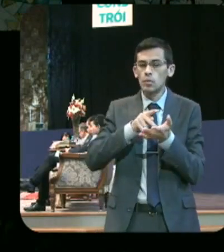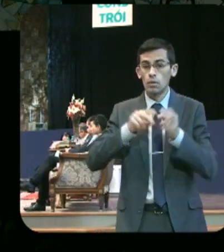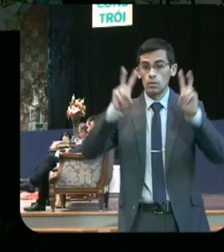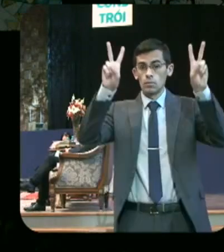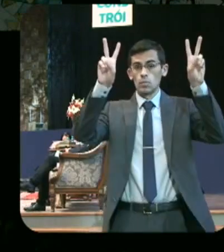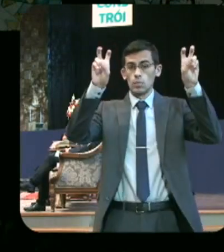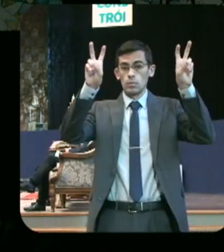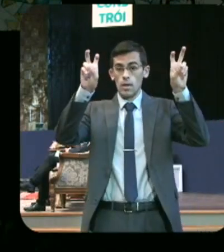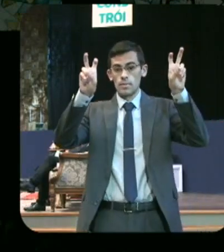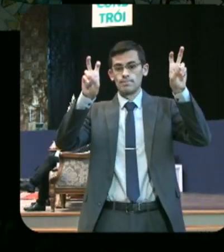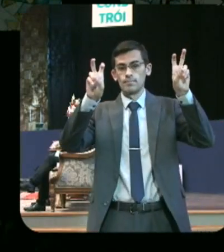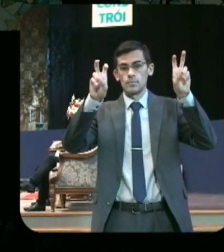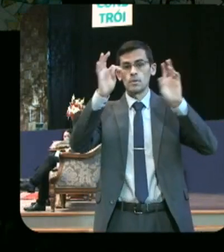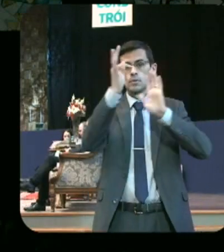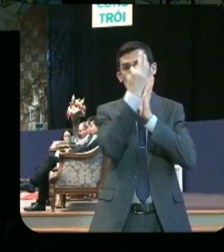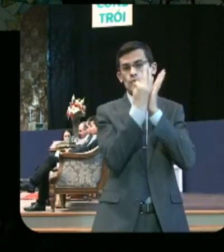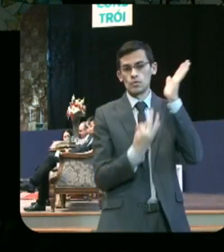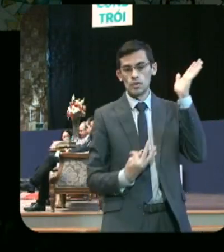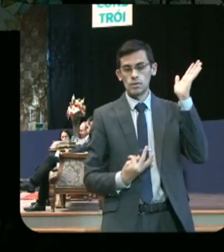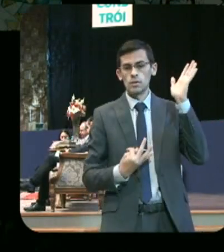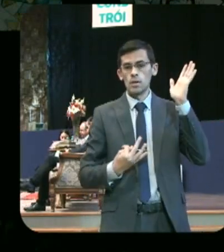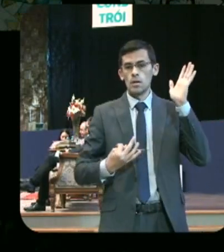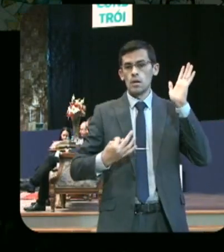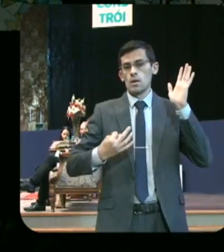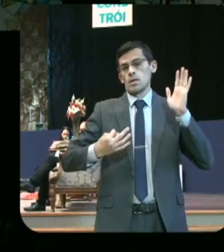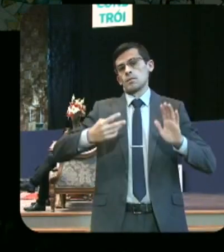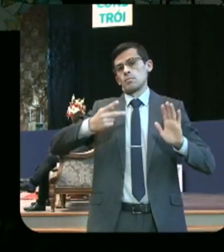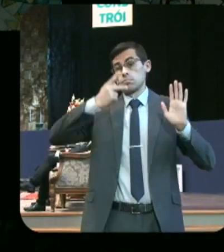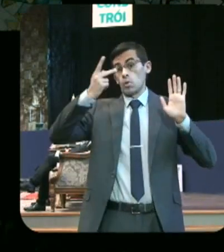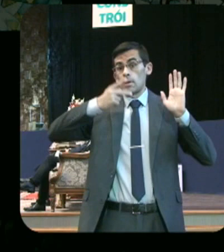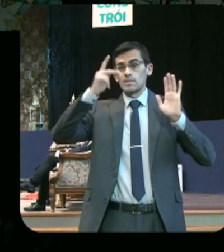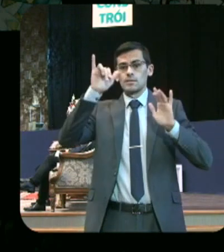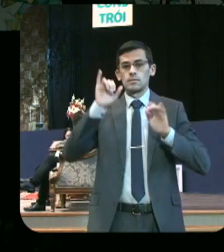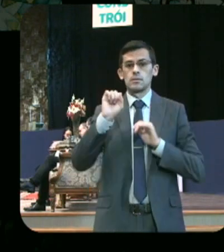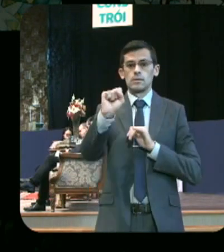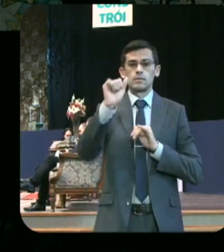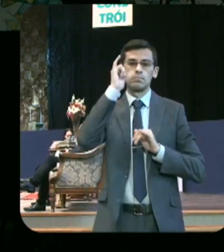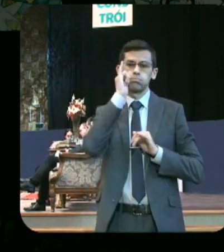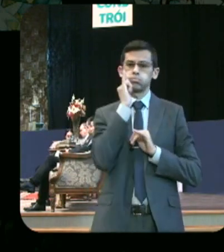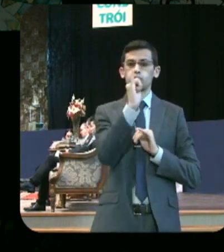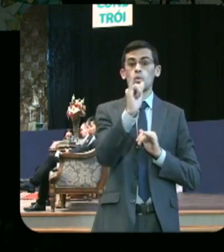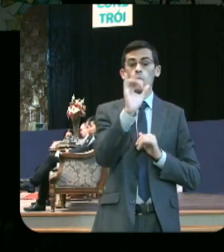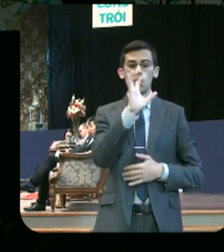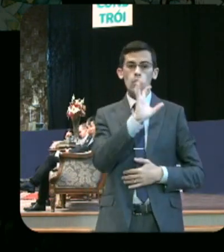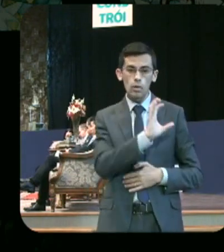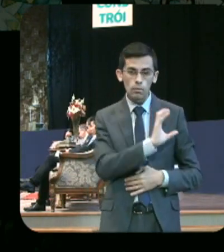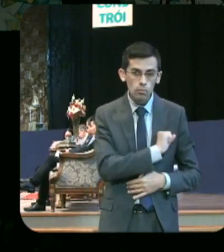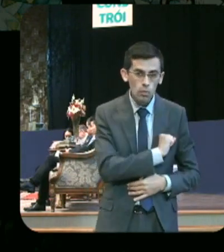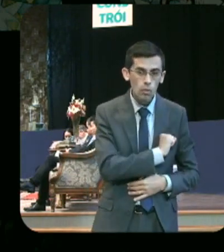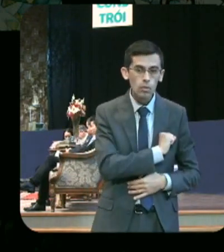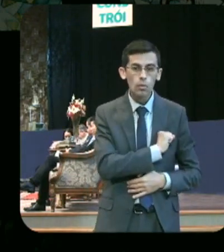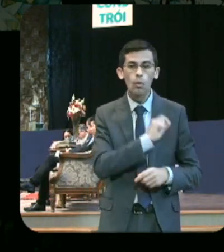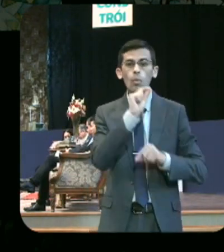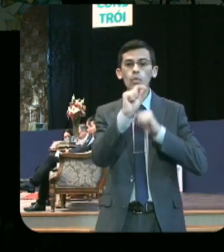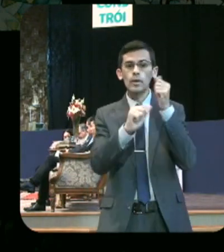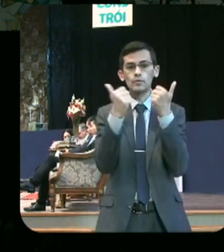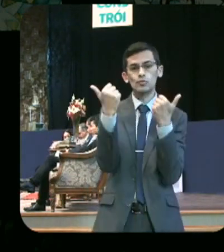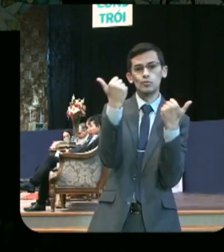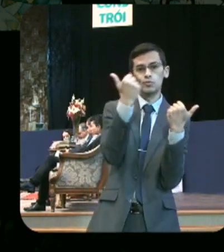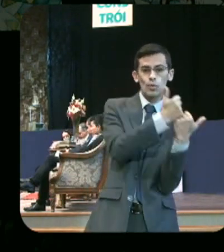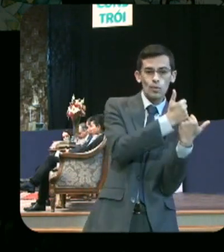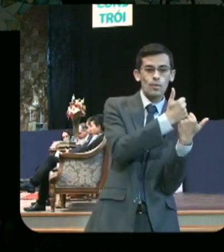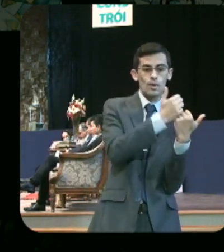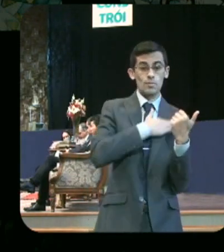tema dessa profecia de Isaías. O amor pagou a